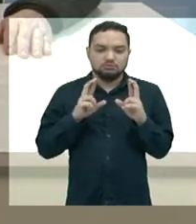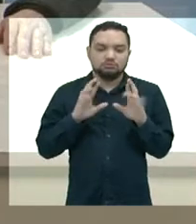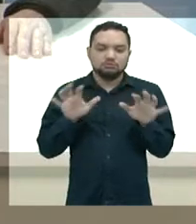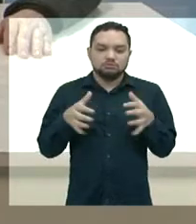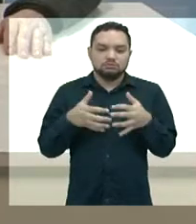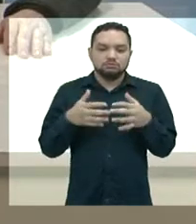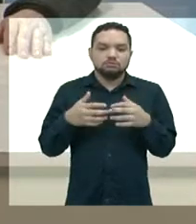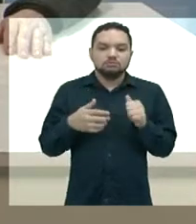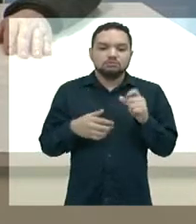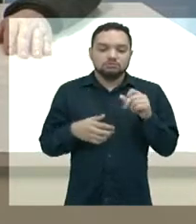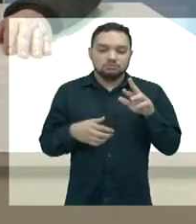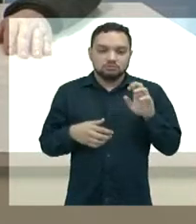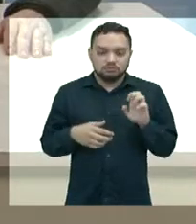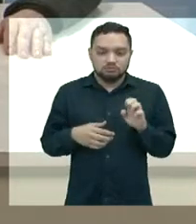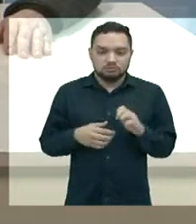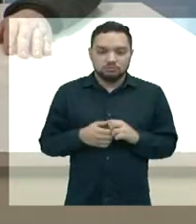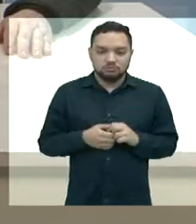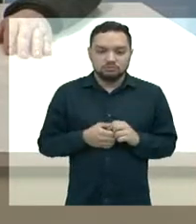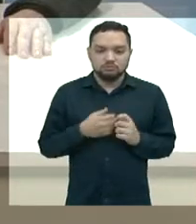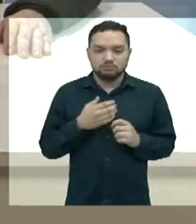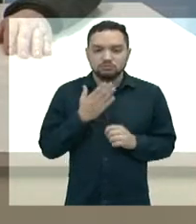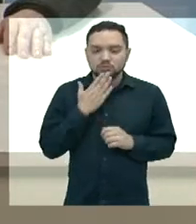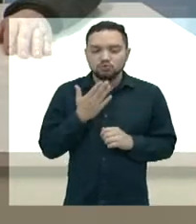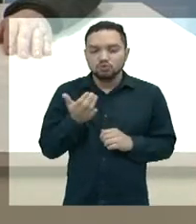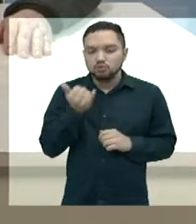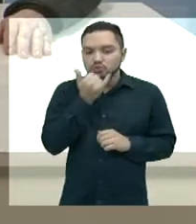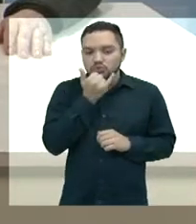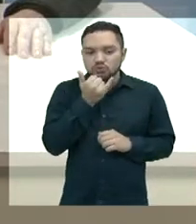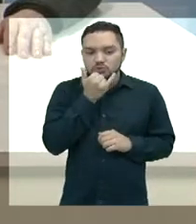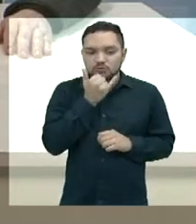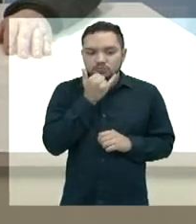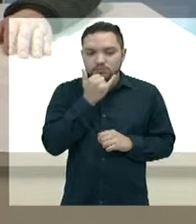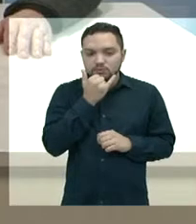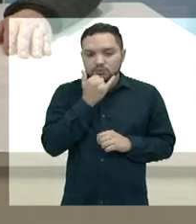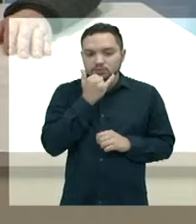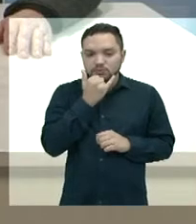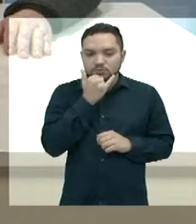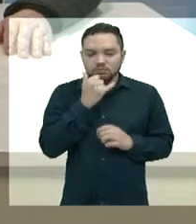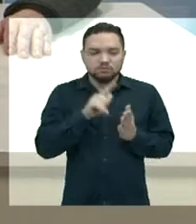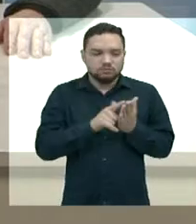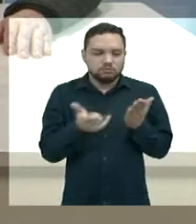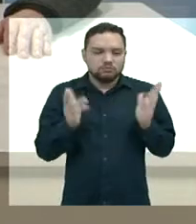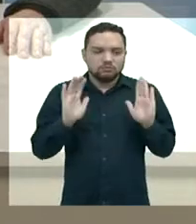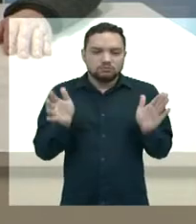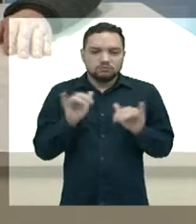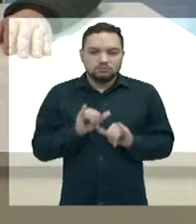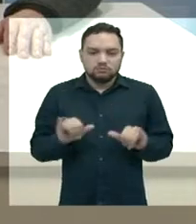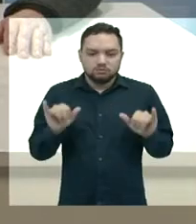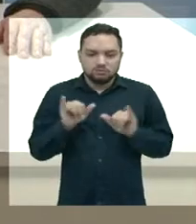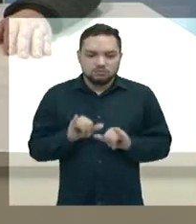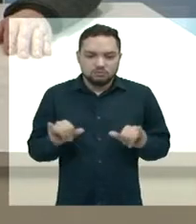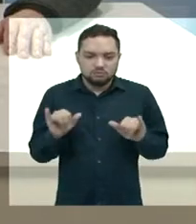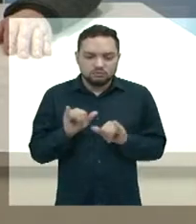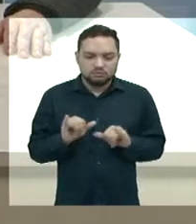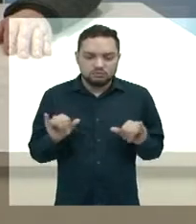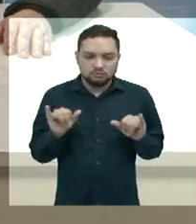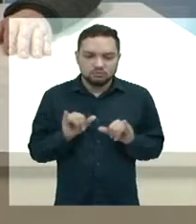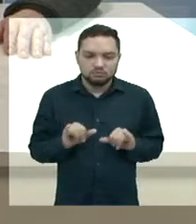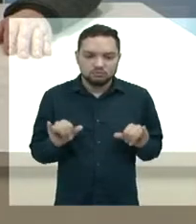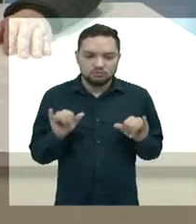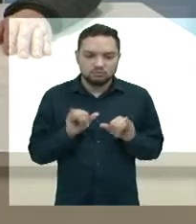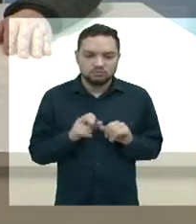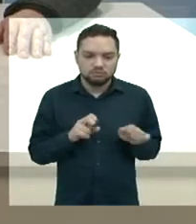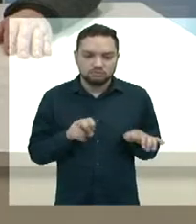Fernandes, e agora o André pede desculpas, inclusive está estampada nos principais jornais, esteve no finalzinho